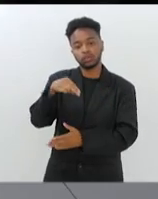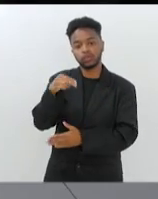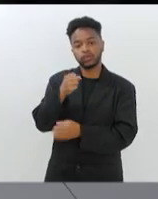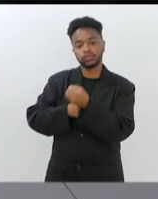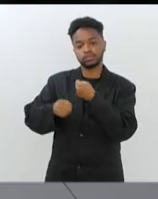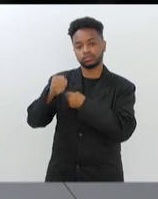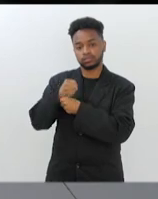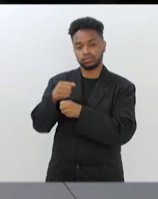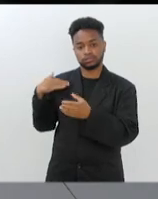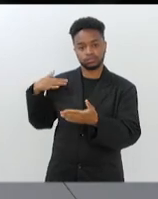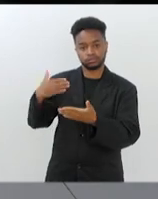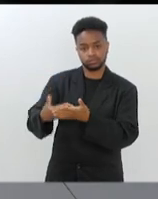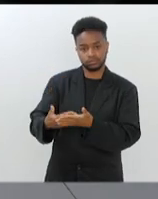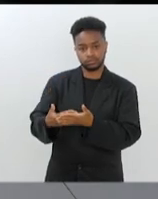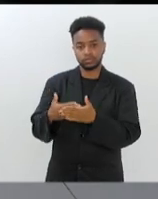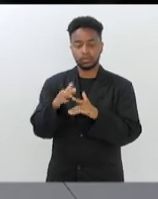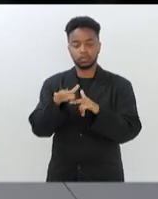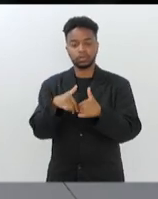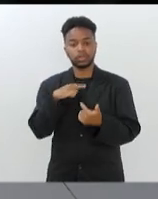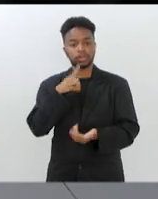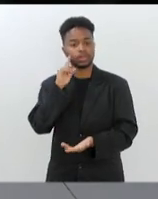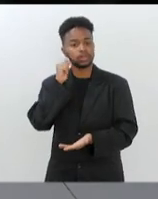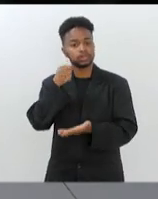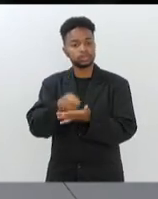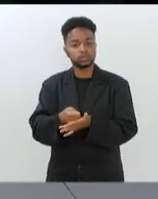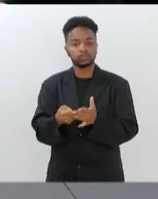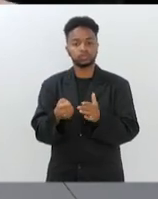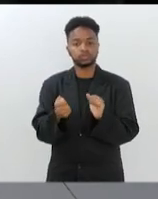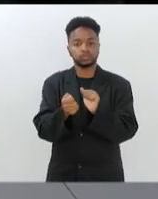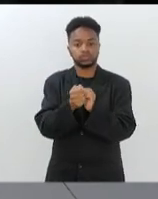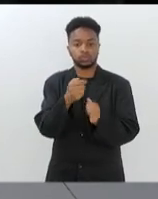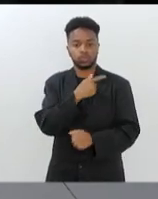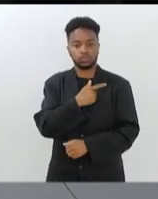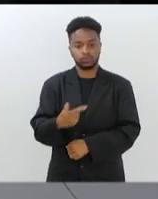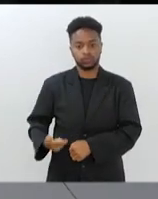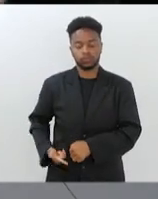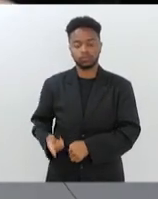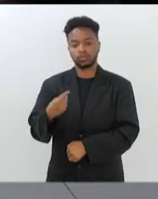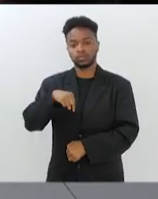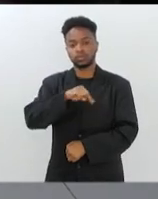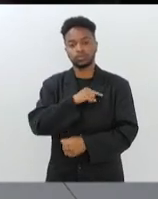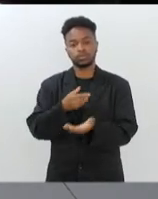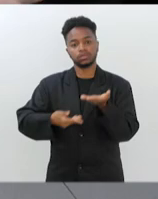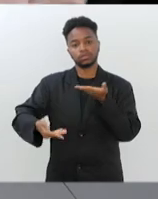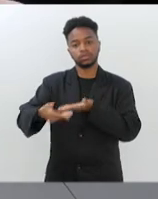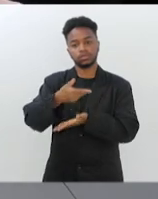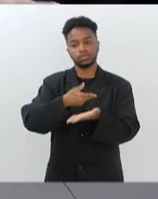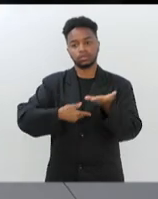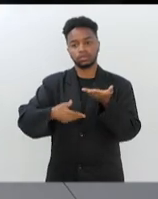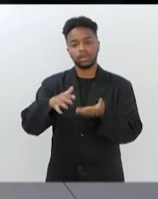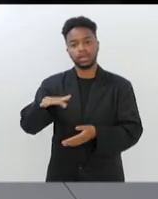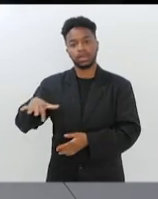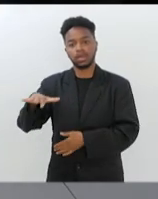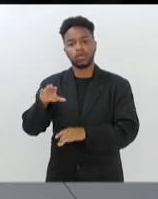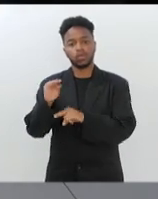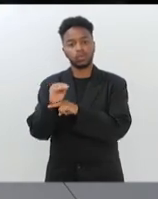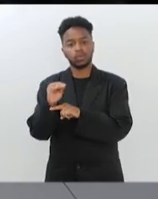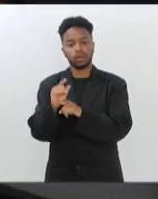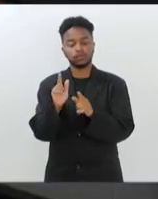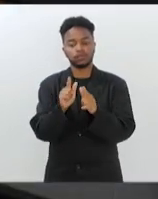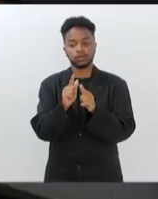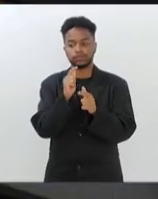para cá foi quando por decisão e do nosso Governador nós fizemos uma integração entre a parte que cuidava da Imprensa com a